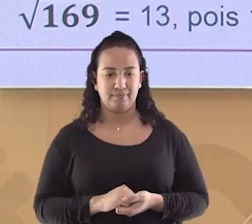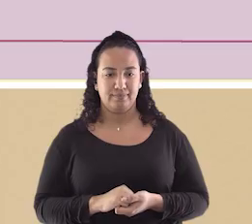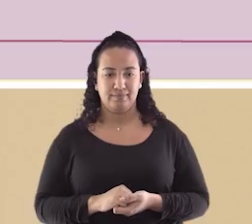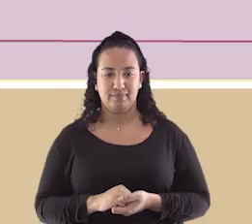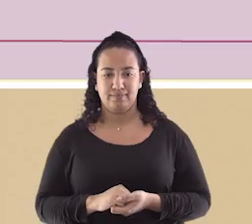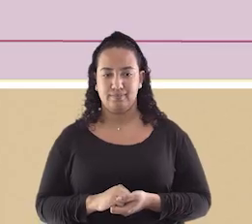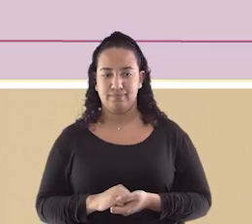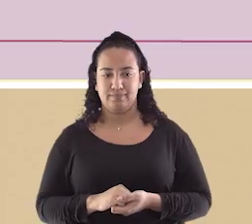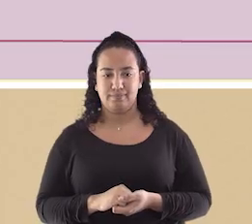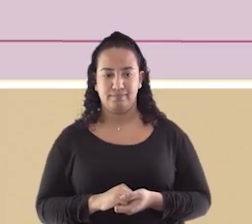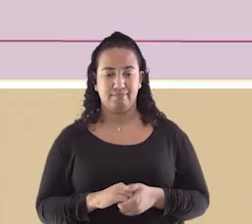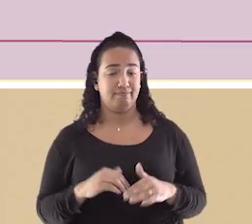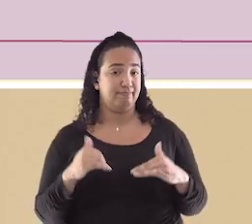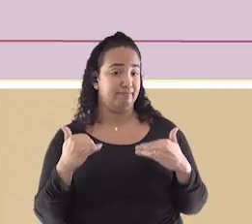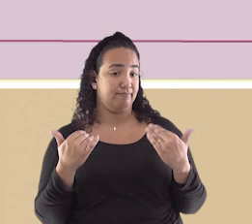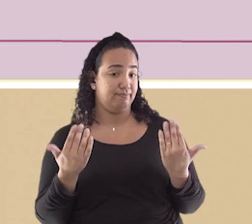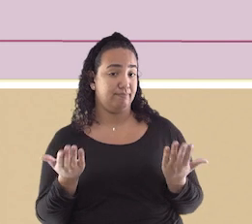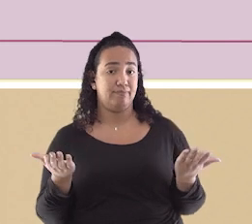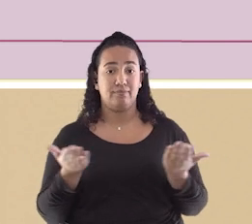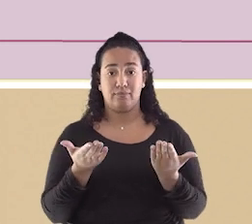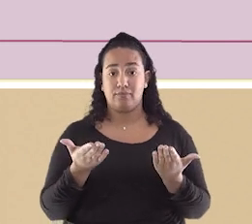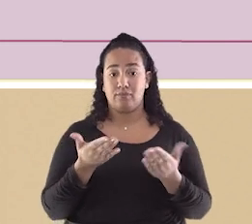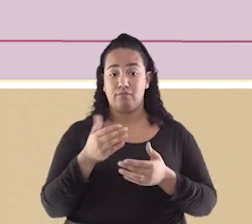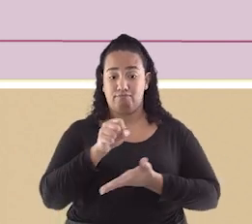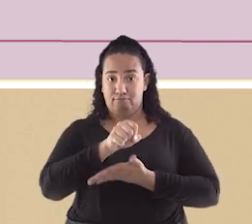169. Agora, que tal fazer um